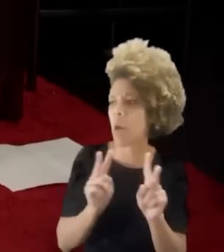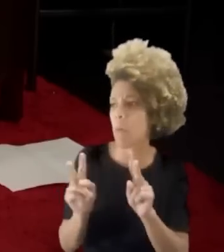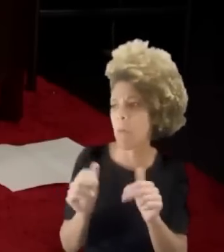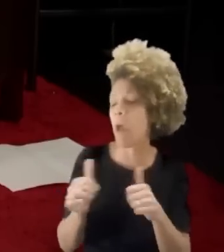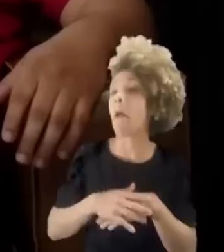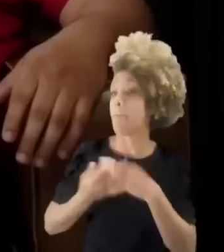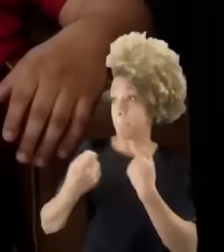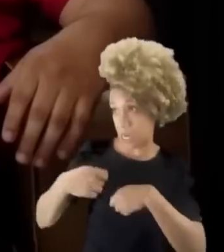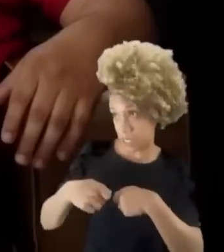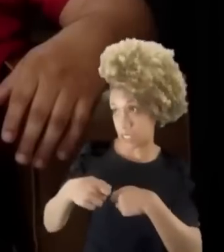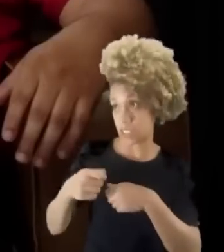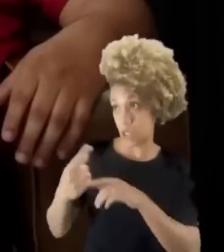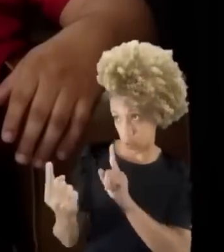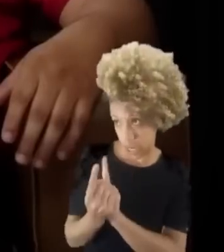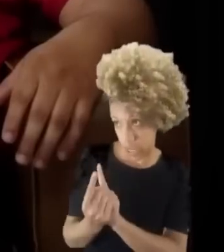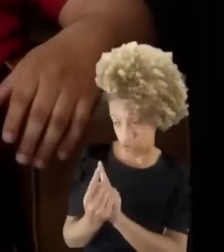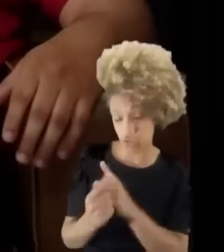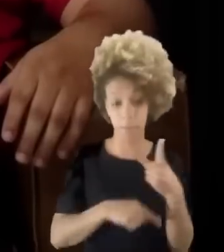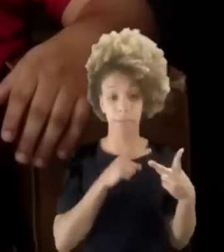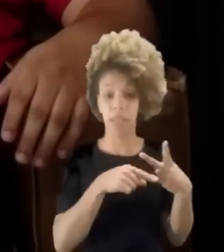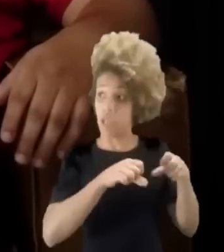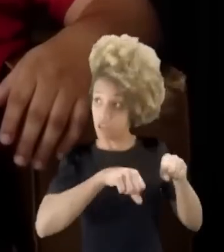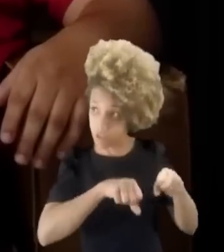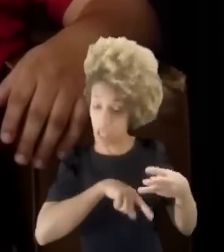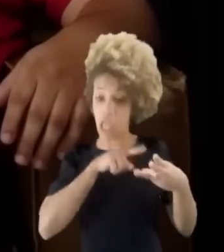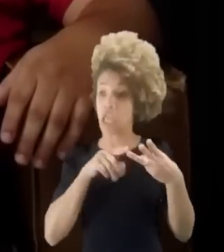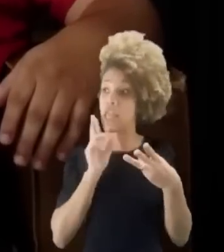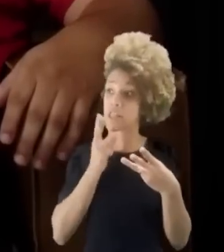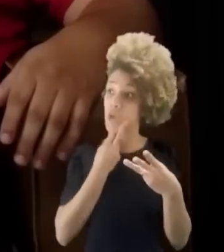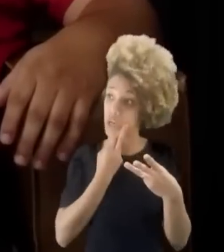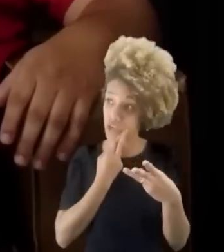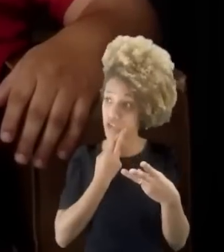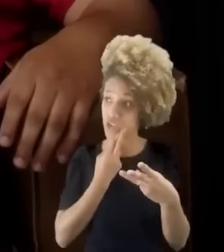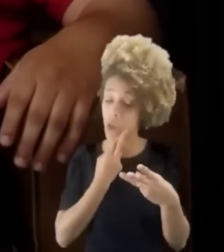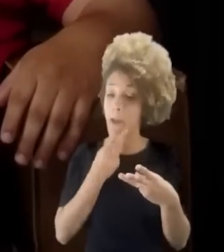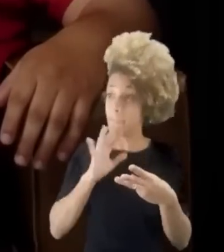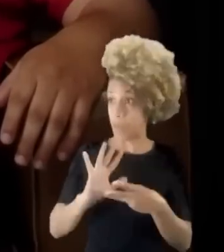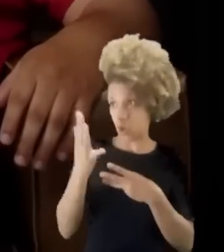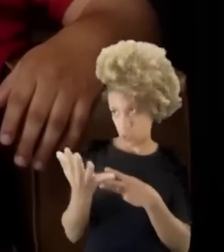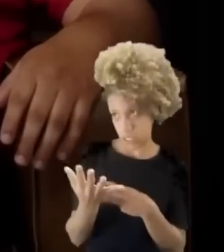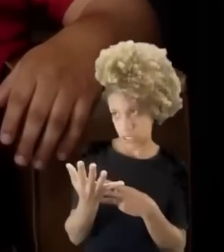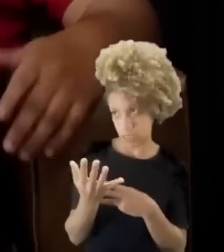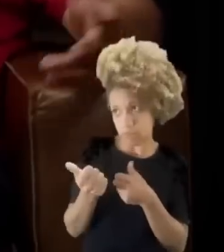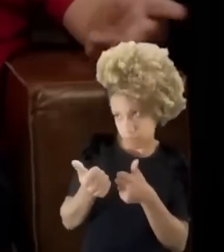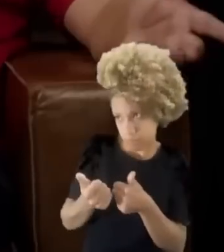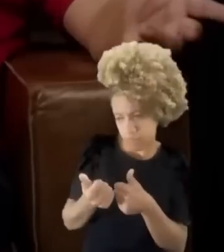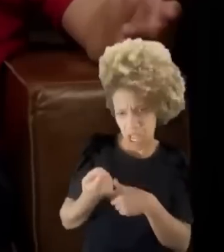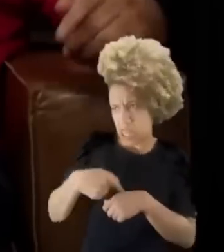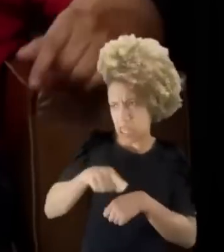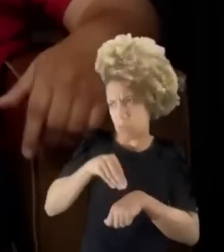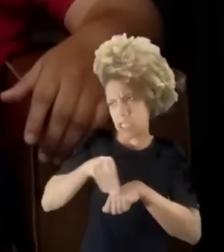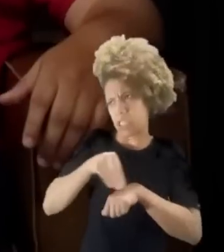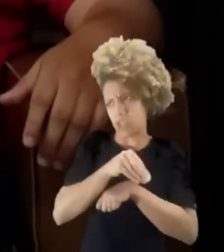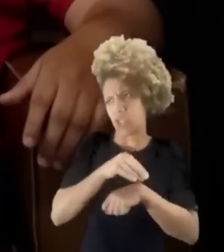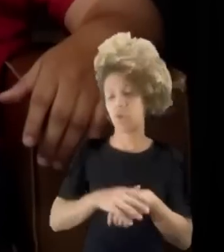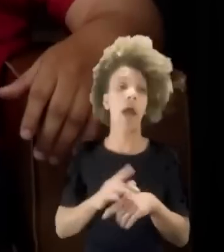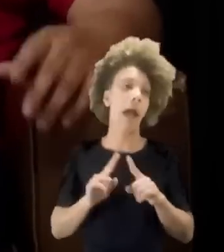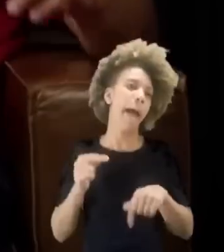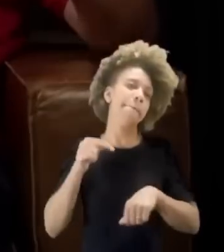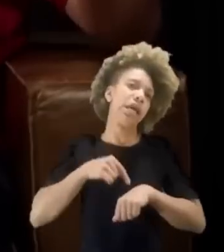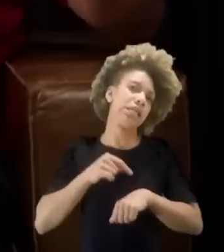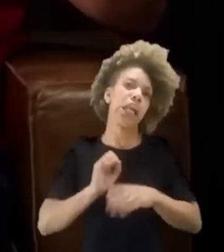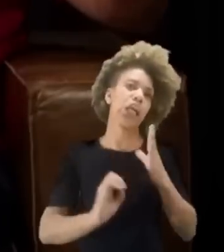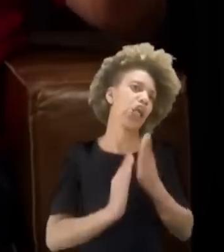e tchau mano é assim ó precisa do cliente precisa do entregador e precisa do restaurante para esse mercado funcionar certo não precisa de um atravessador